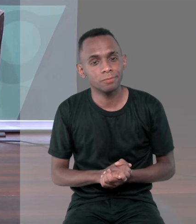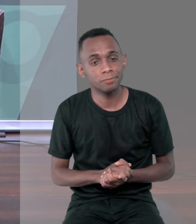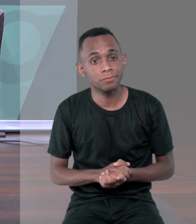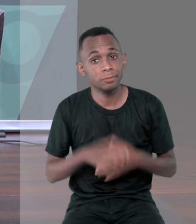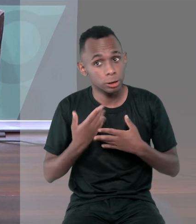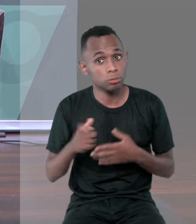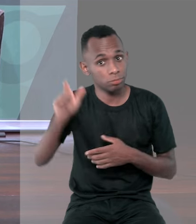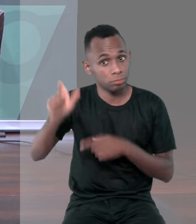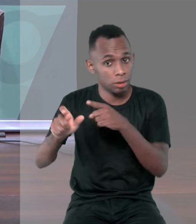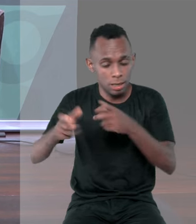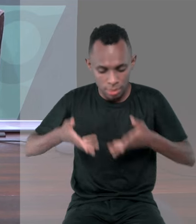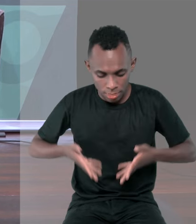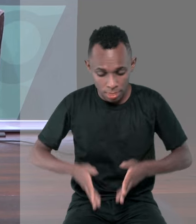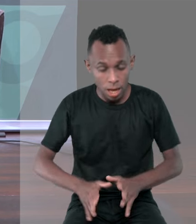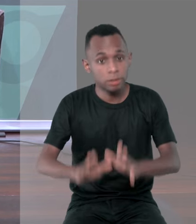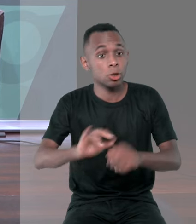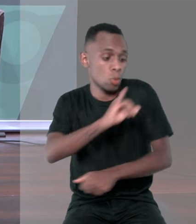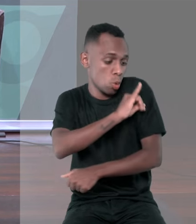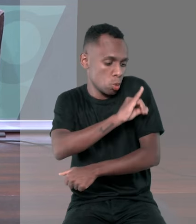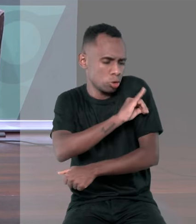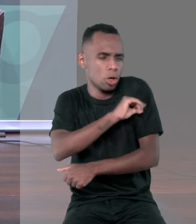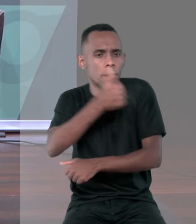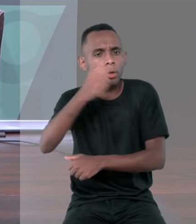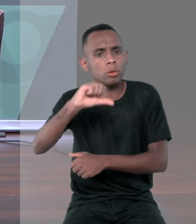O Jefferson, ele nasceu no Rio de Janeiro, em